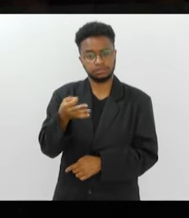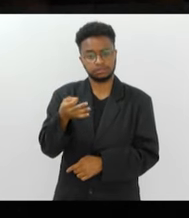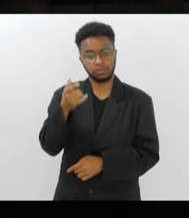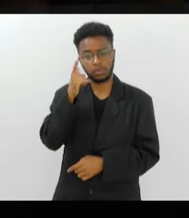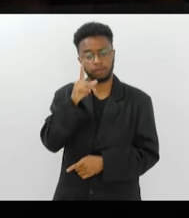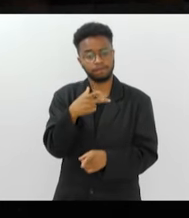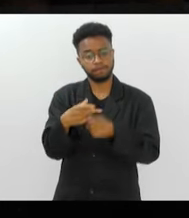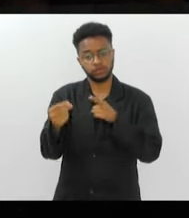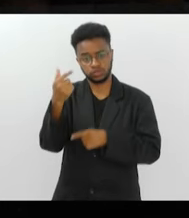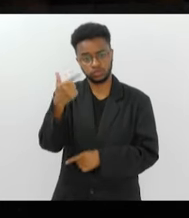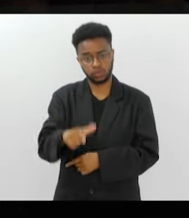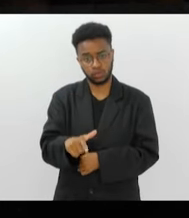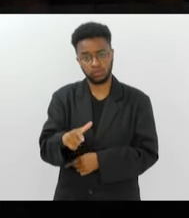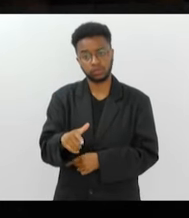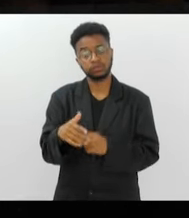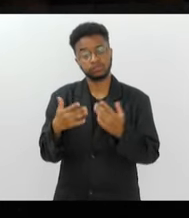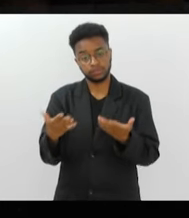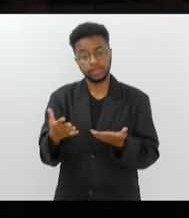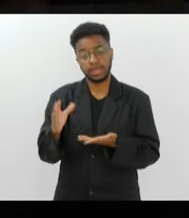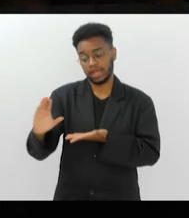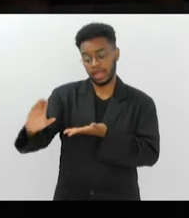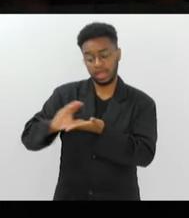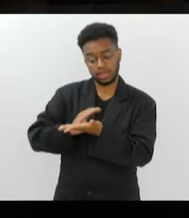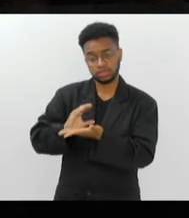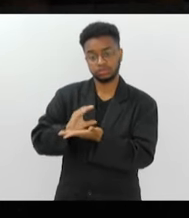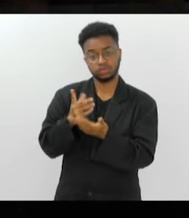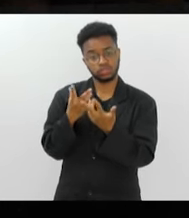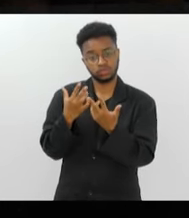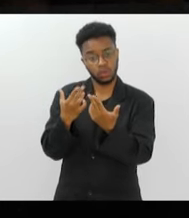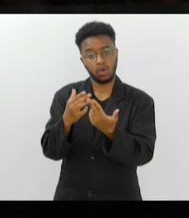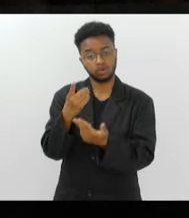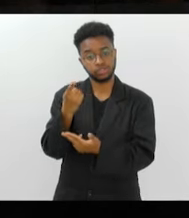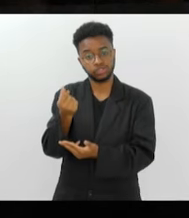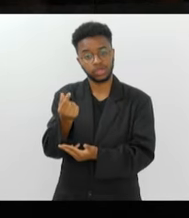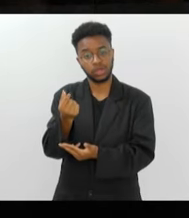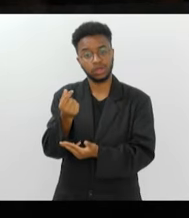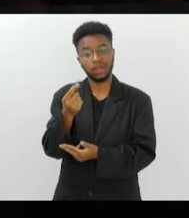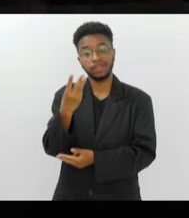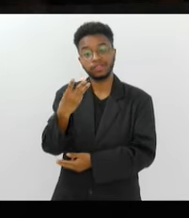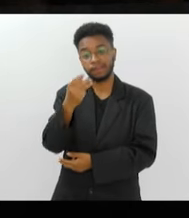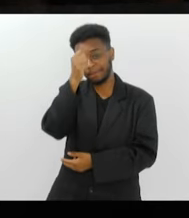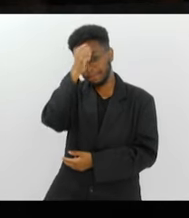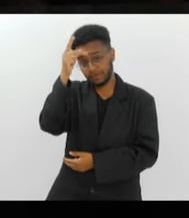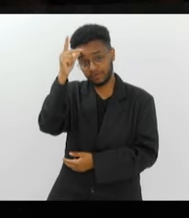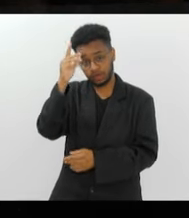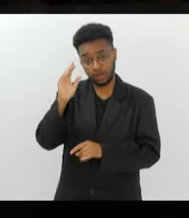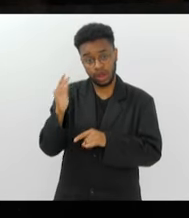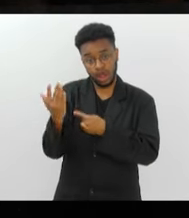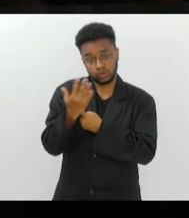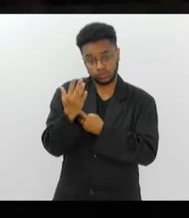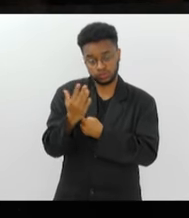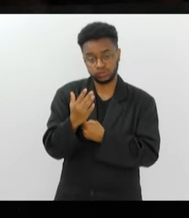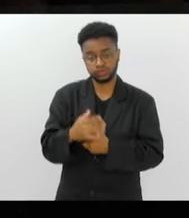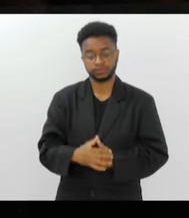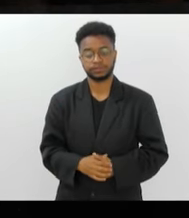porque seria a hora dos 3 prefeitos também lhe ajudarem. E aí você,